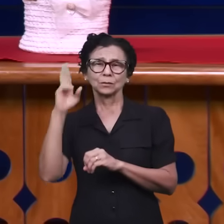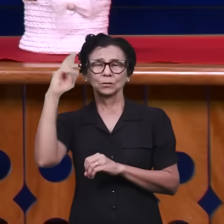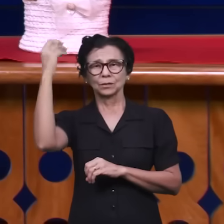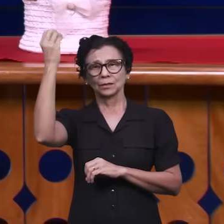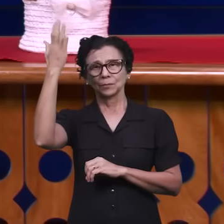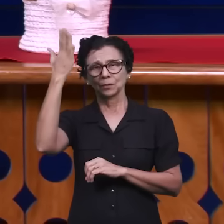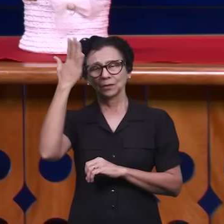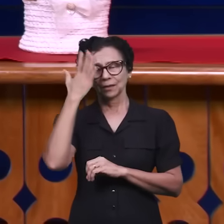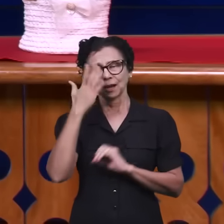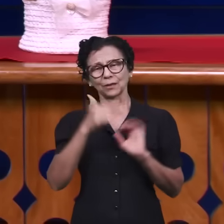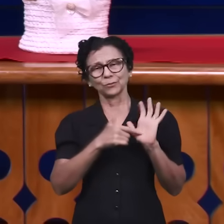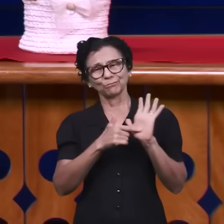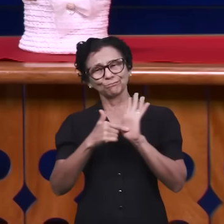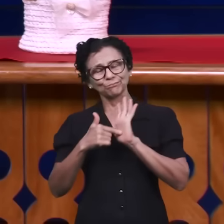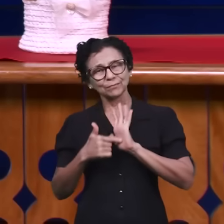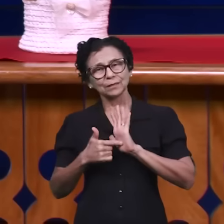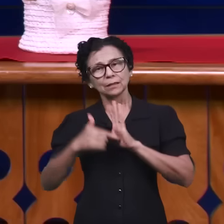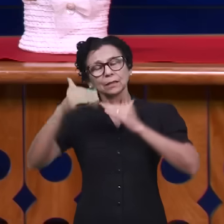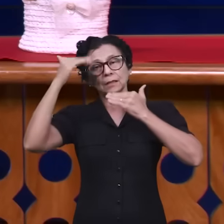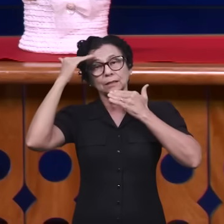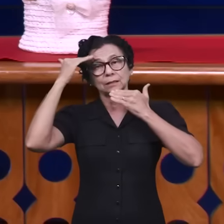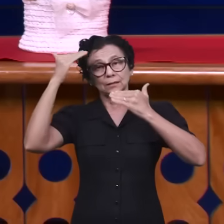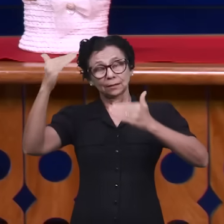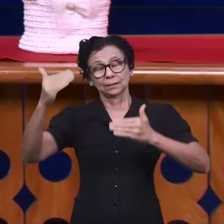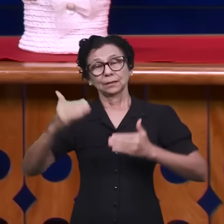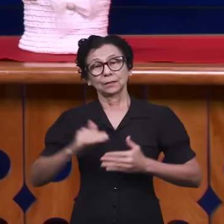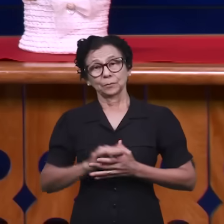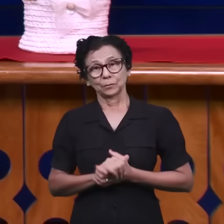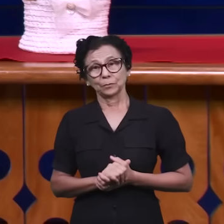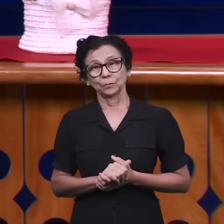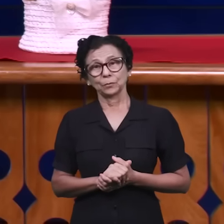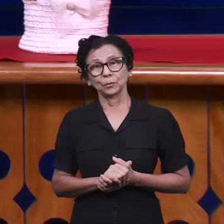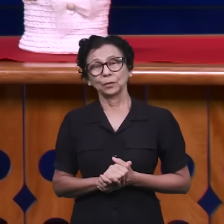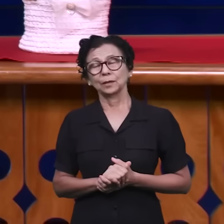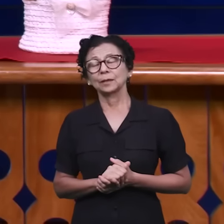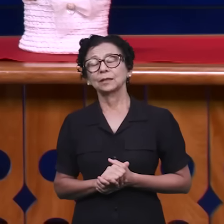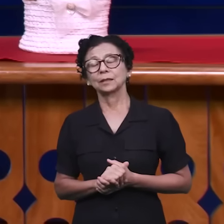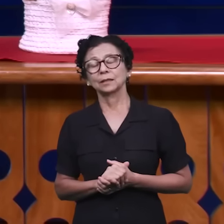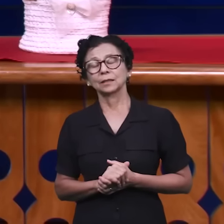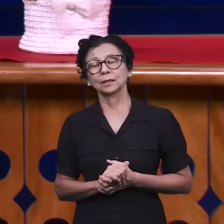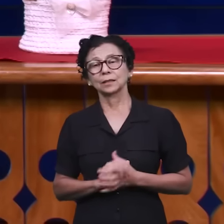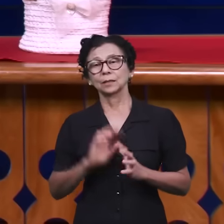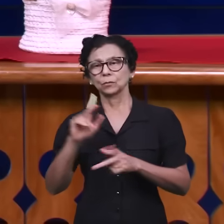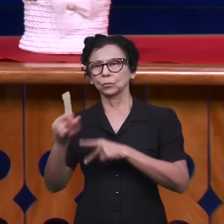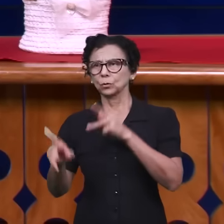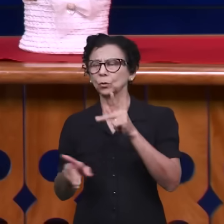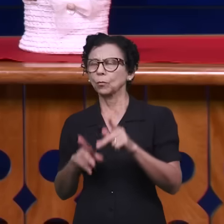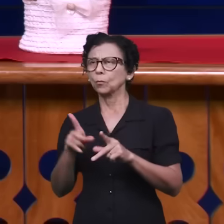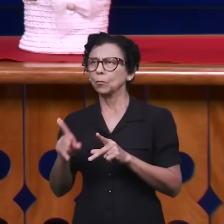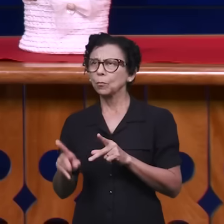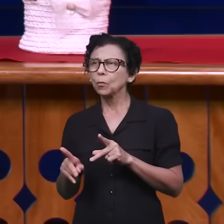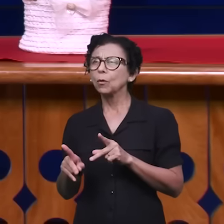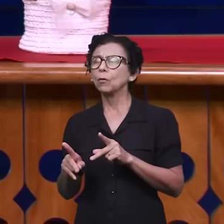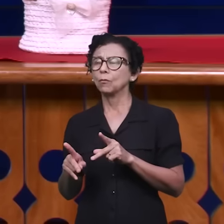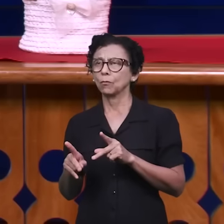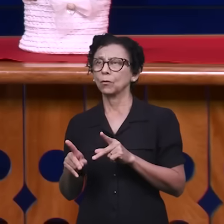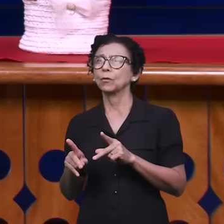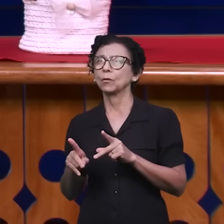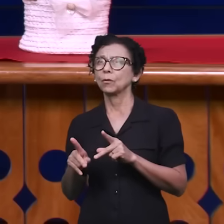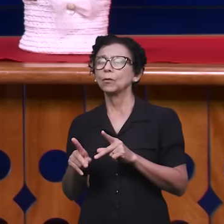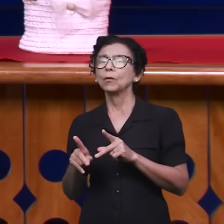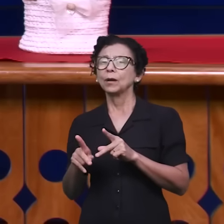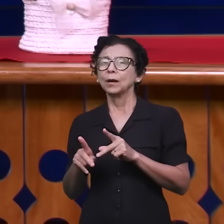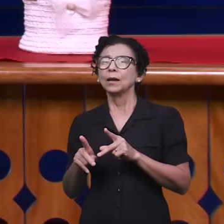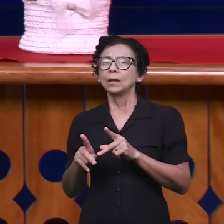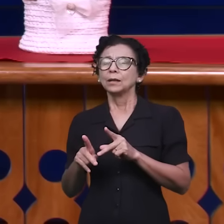tem nos dado. Te louvamos, Senhor, porque nada tem sido encoberto ao teu povo. Em